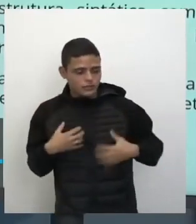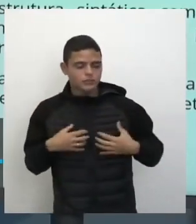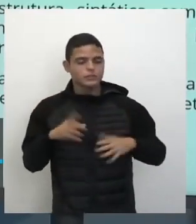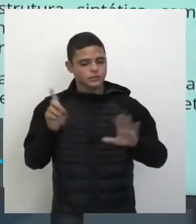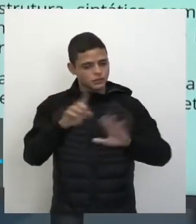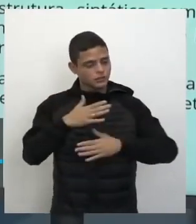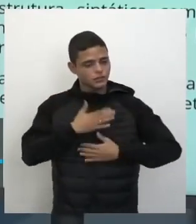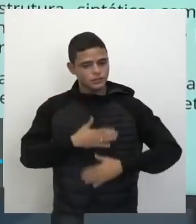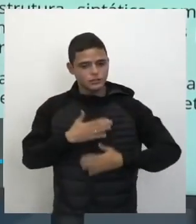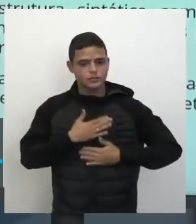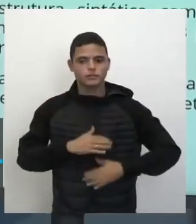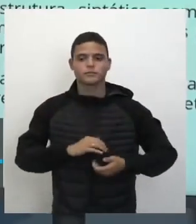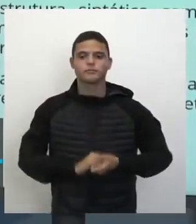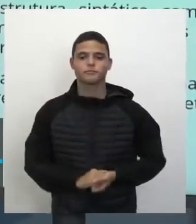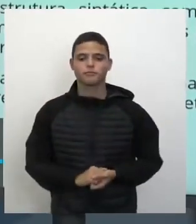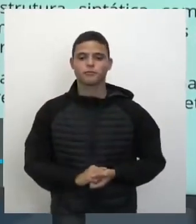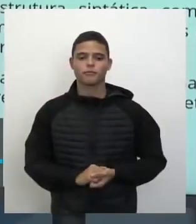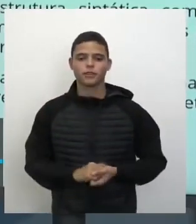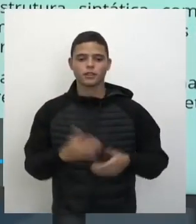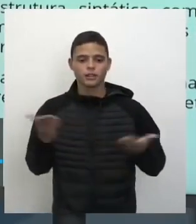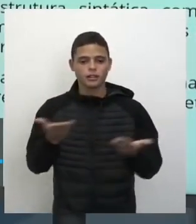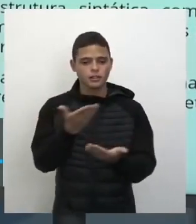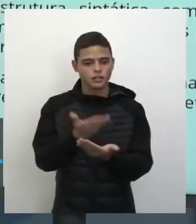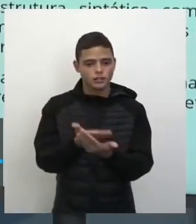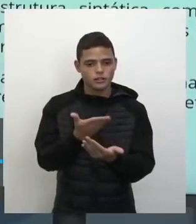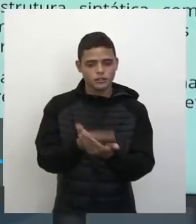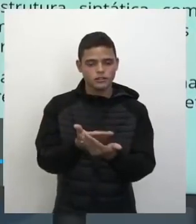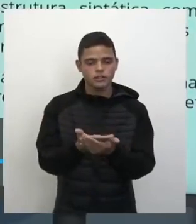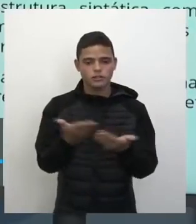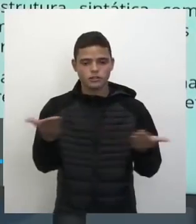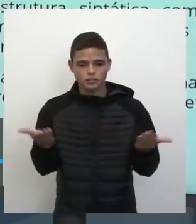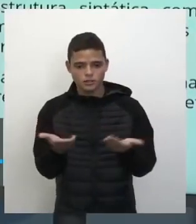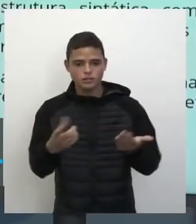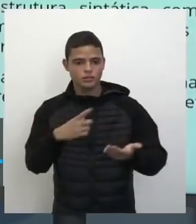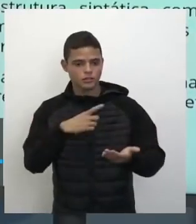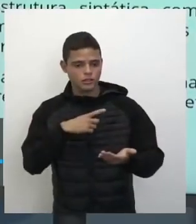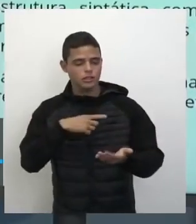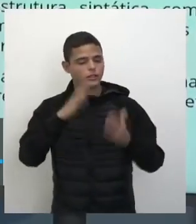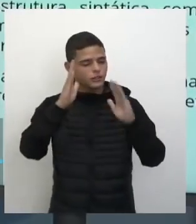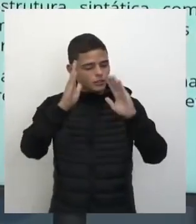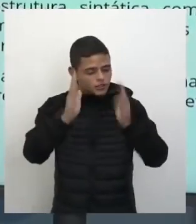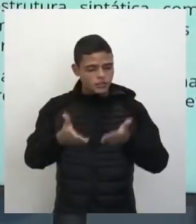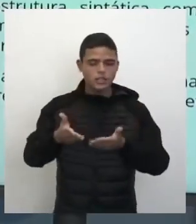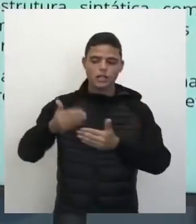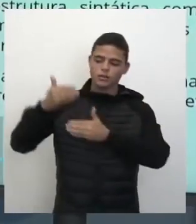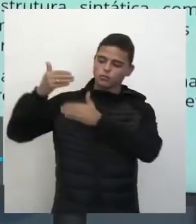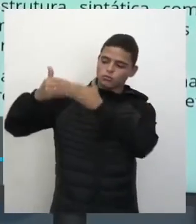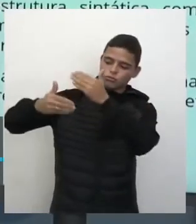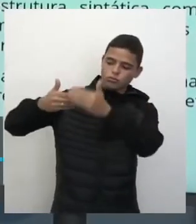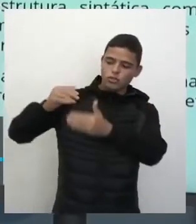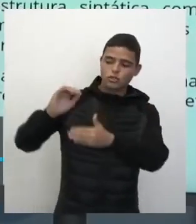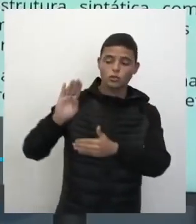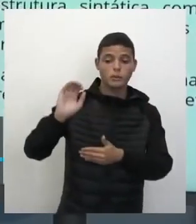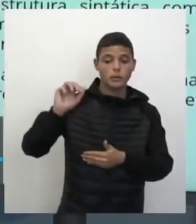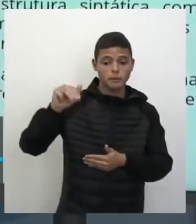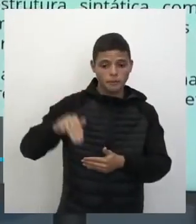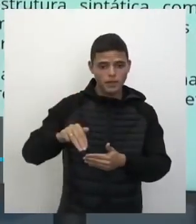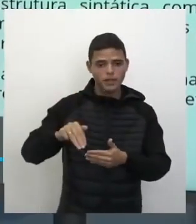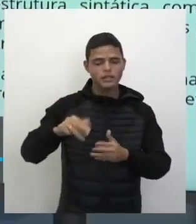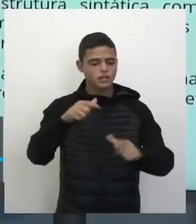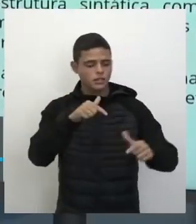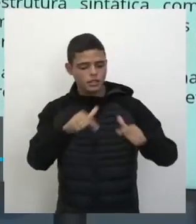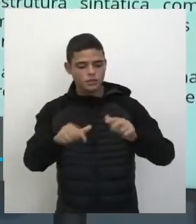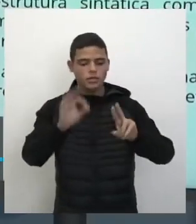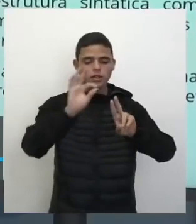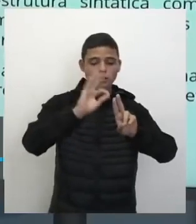Então é o seguinte, a aula de hoje a gente vai trabalhar com alguma coisa que a gente já fez durante o bimestre no sentido de trabalhar com citações, né? Então a gente